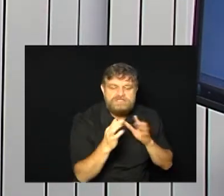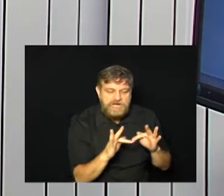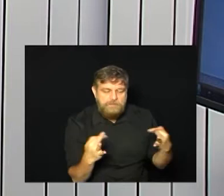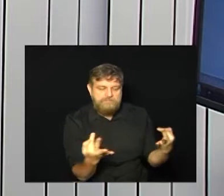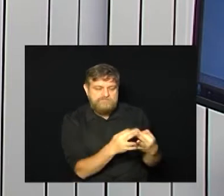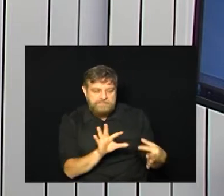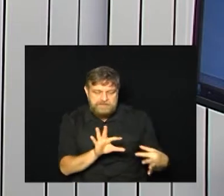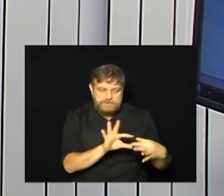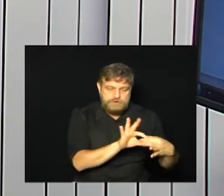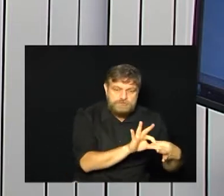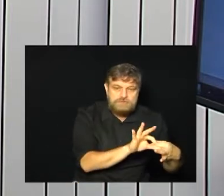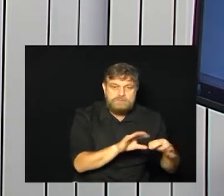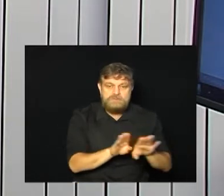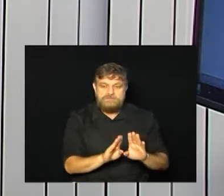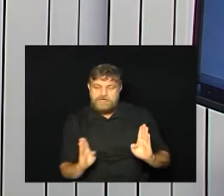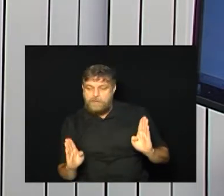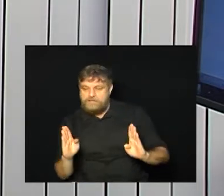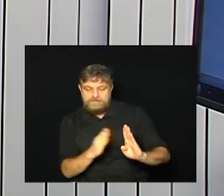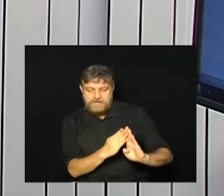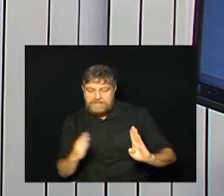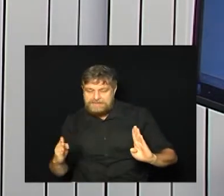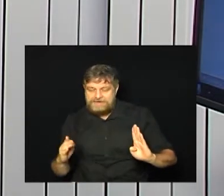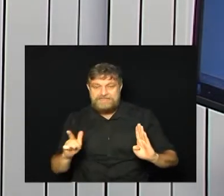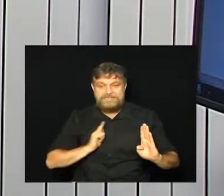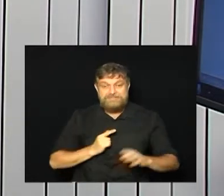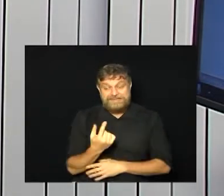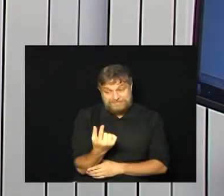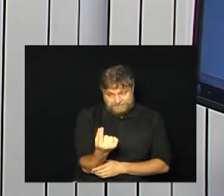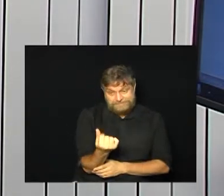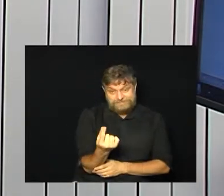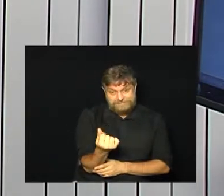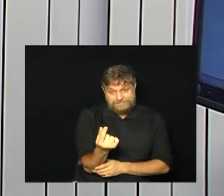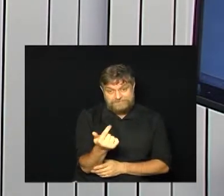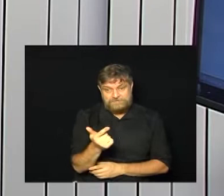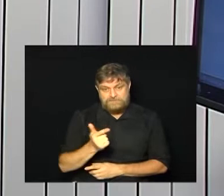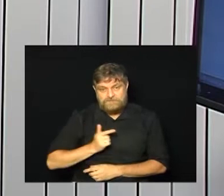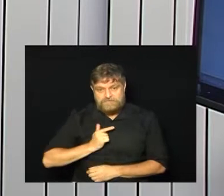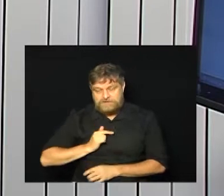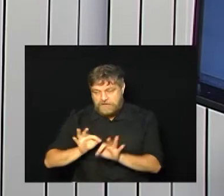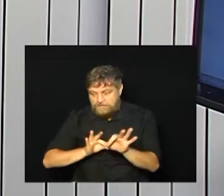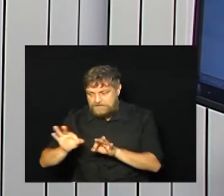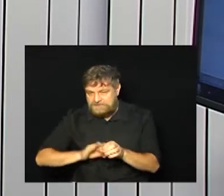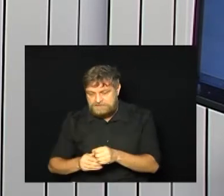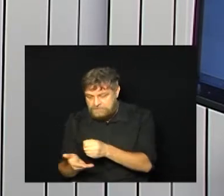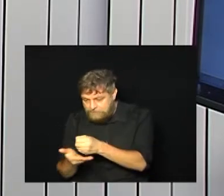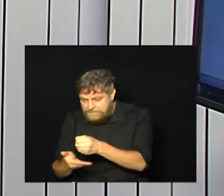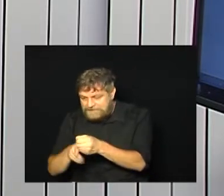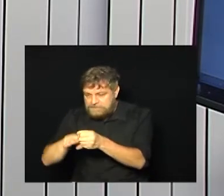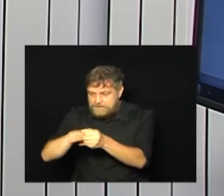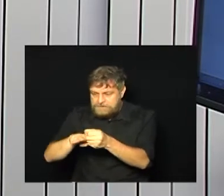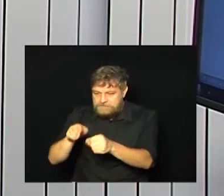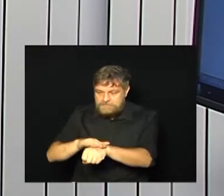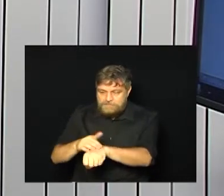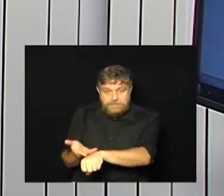família, e no meio de tudo isso tem a questão das finanças. Existe planejamento de curto, médio e longo prazo ou